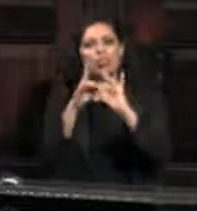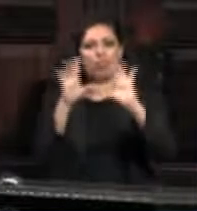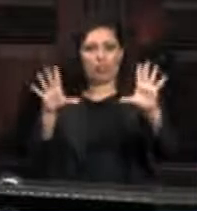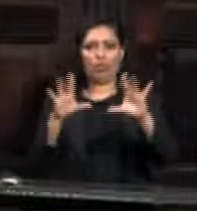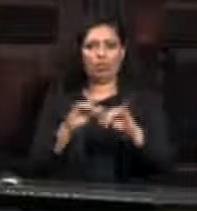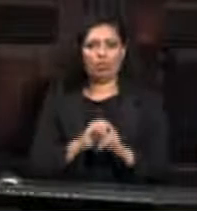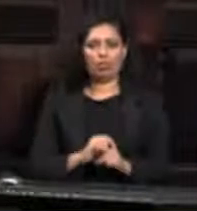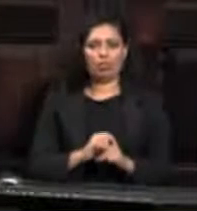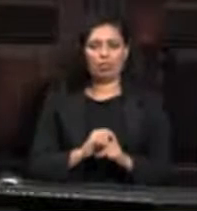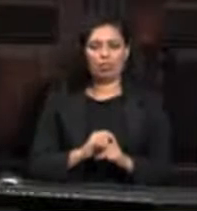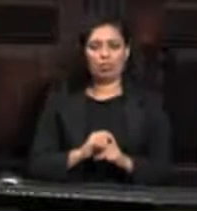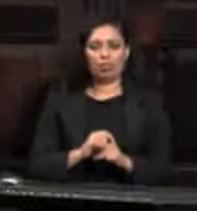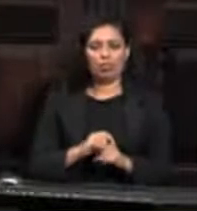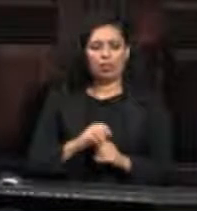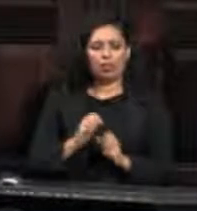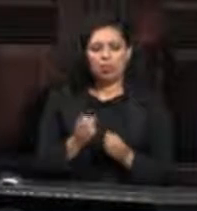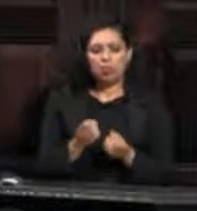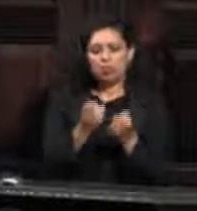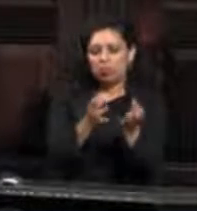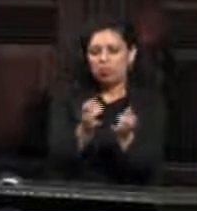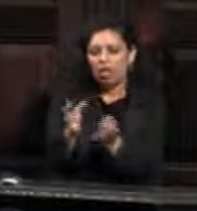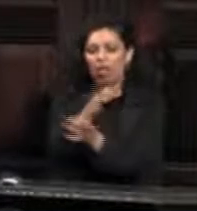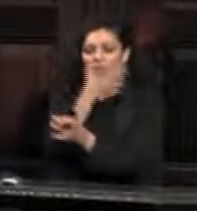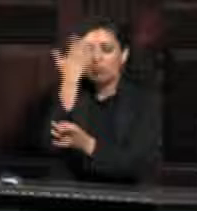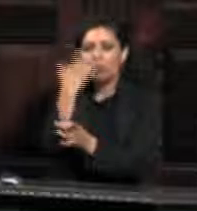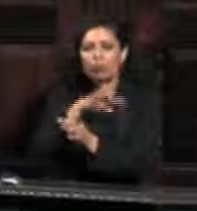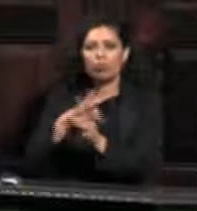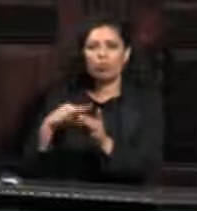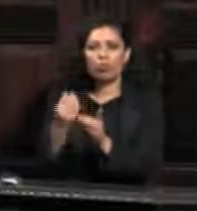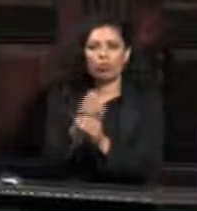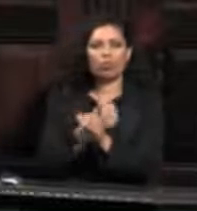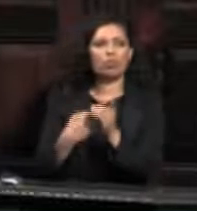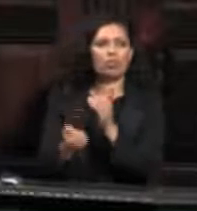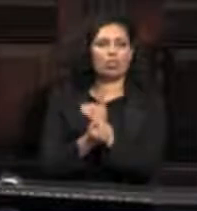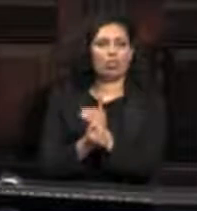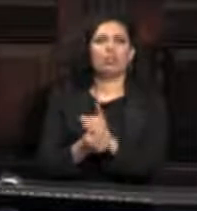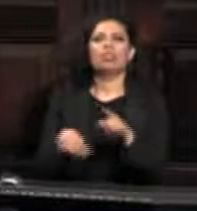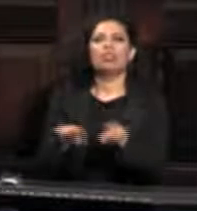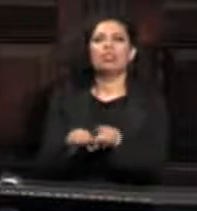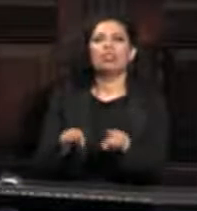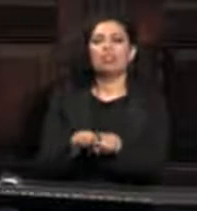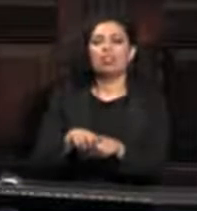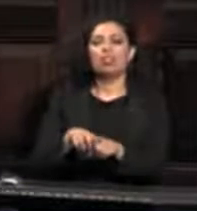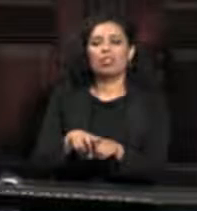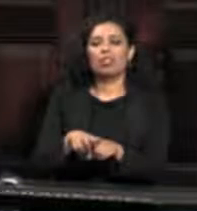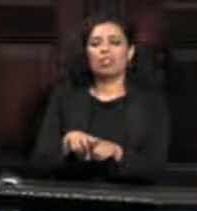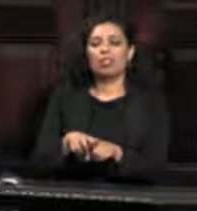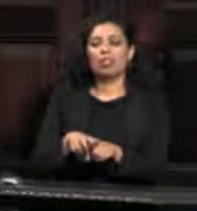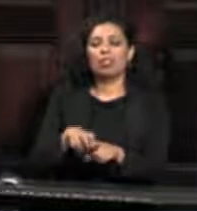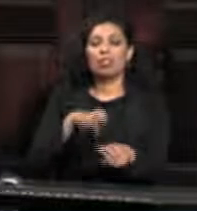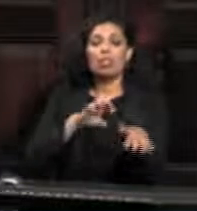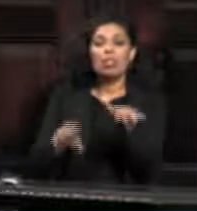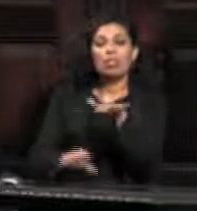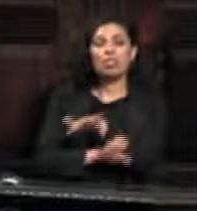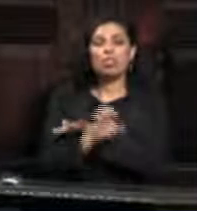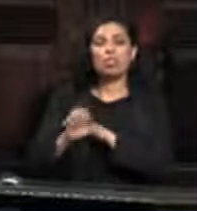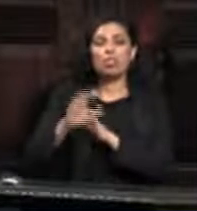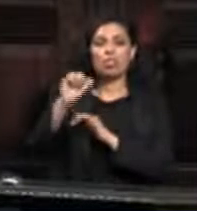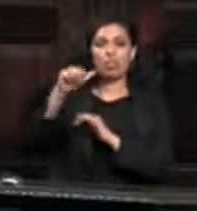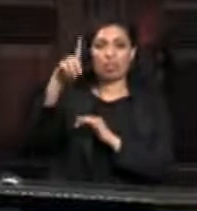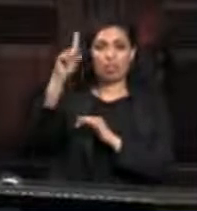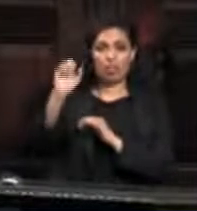para a população do estado do Rio de Janeiro. E que o CADEG se valia de